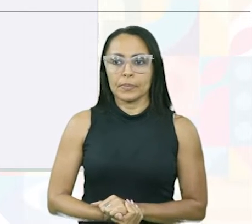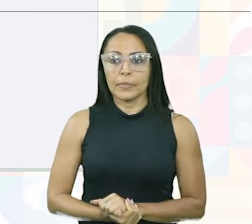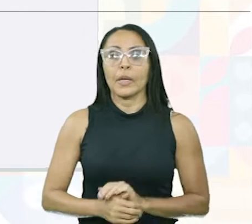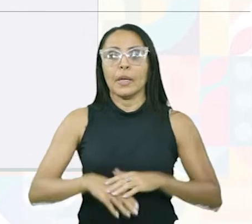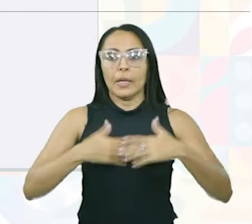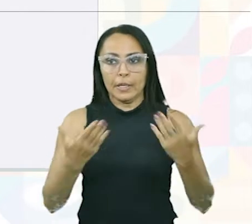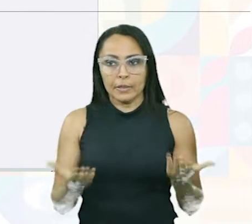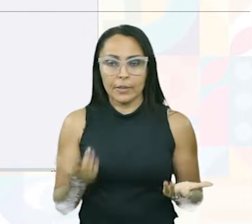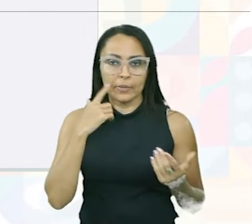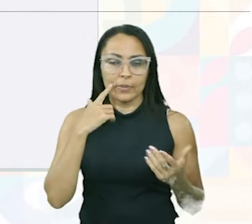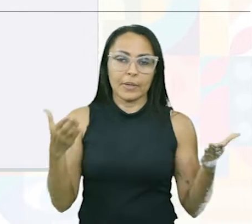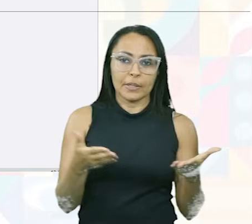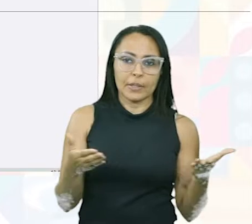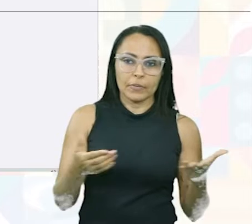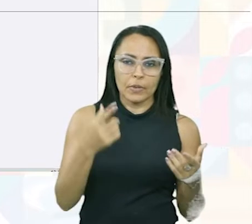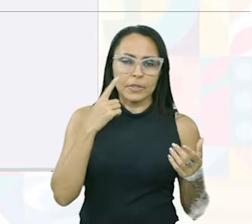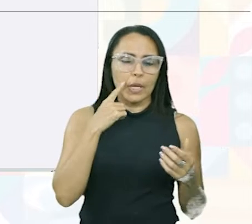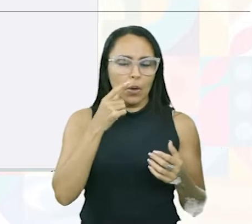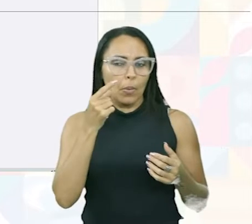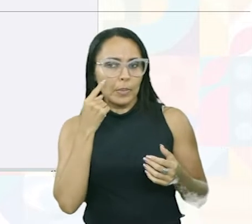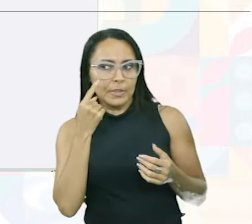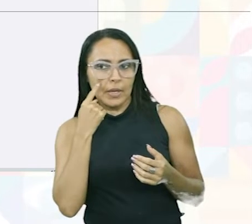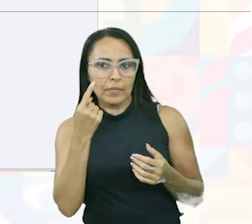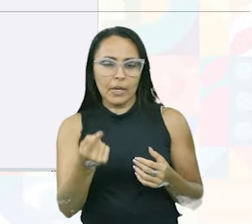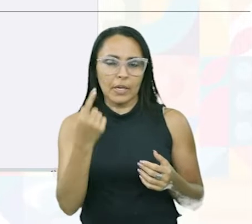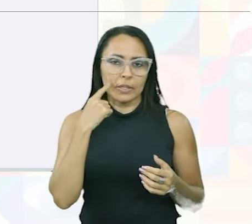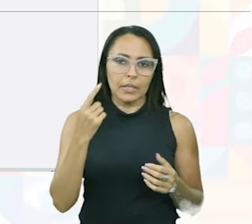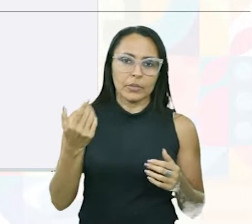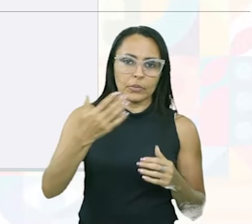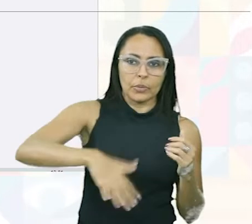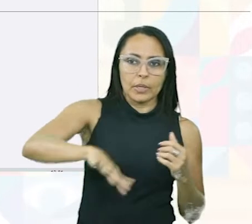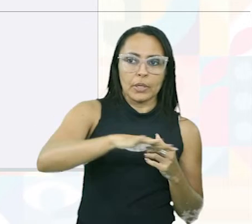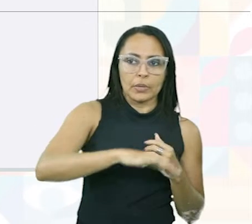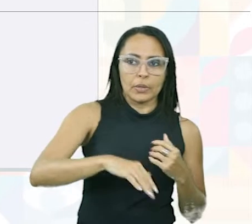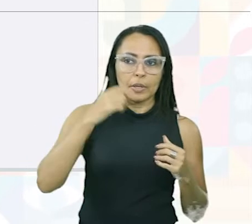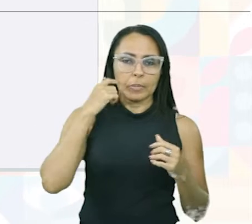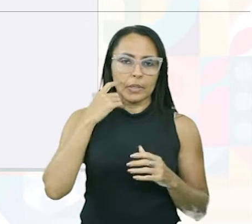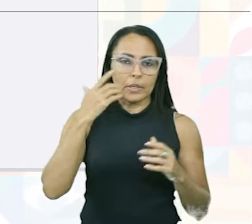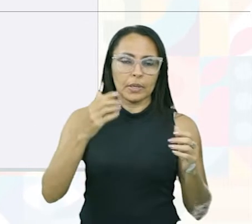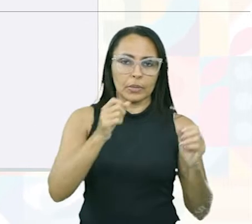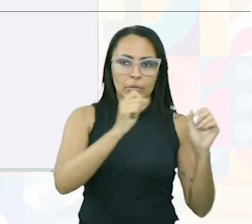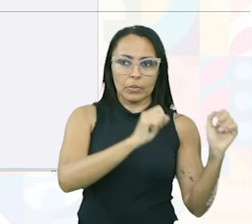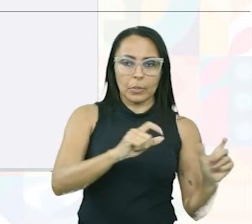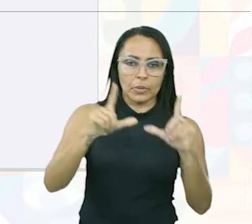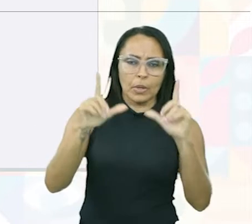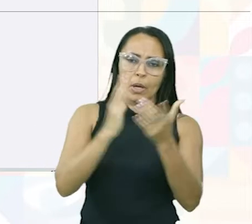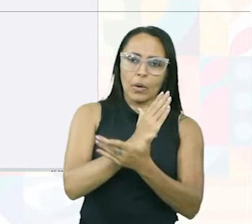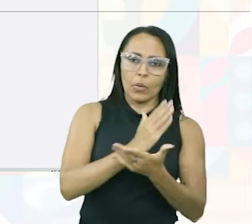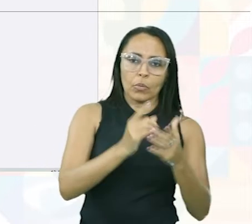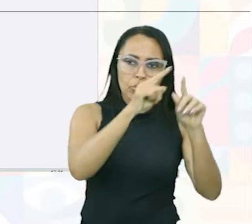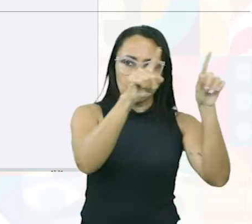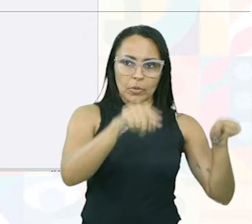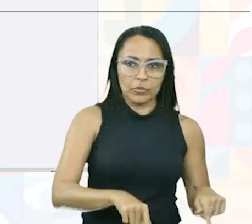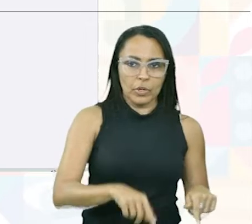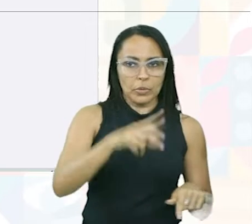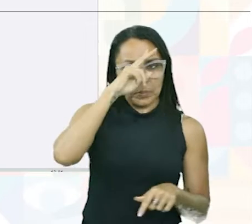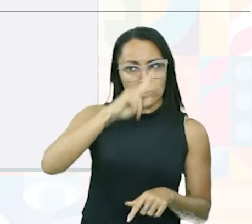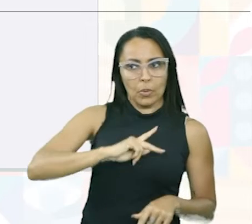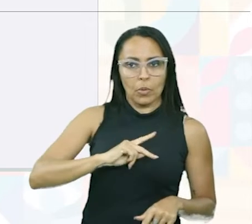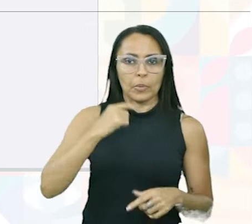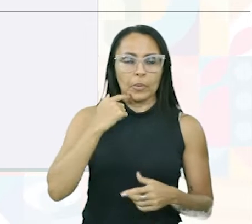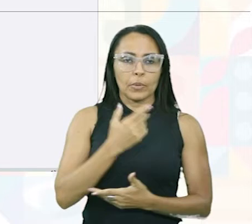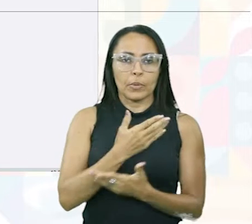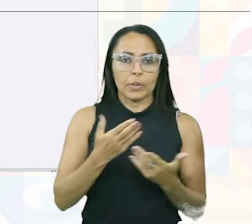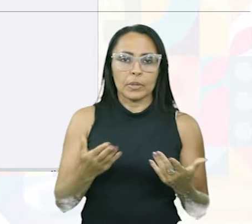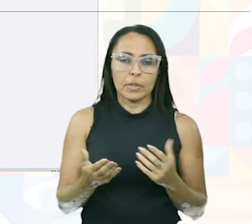Então, aqui, ó, como vocês podem observar, eu estou dentro da minha conta. Aqui já aparecem até alguns projetos meus. Então, aqui, ó,